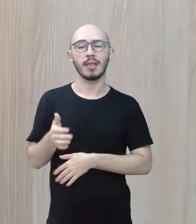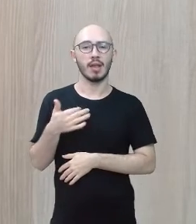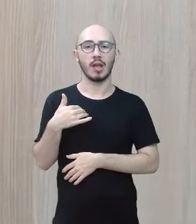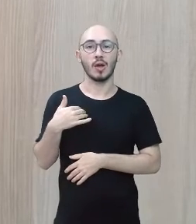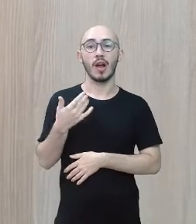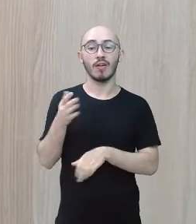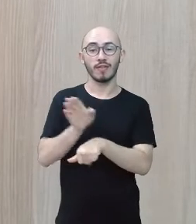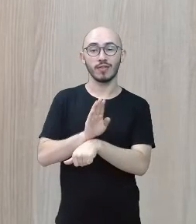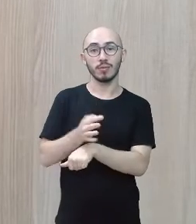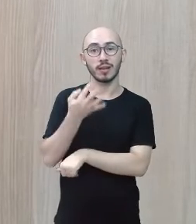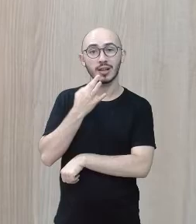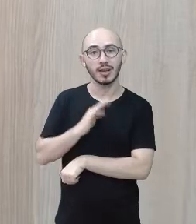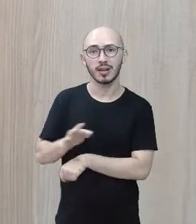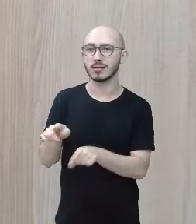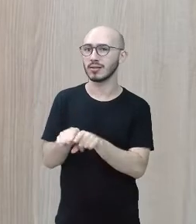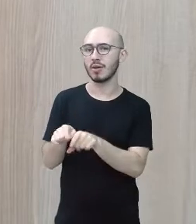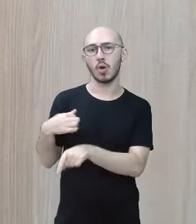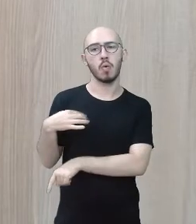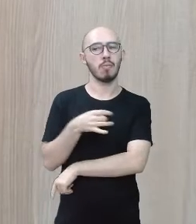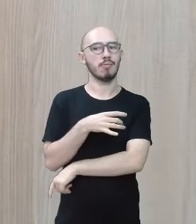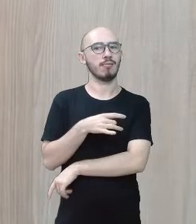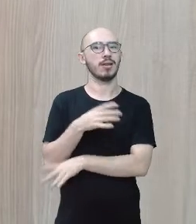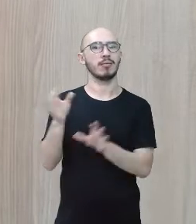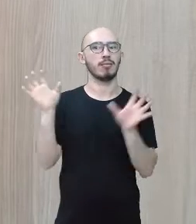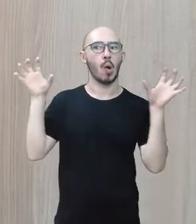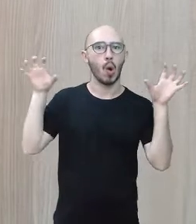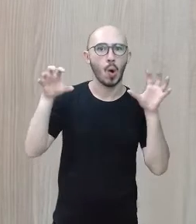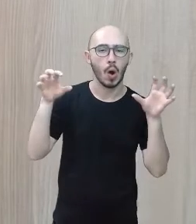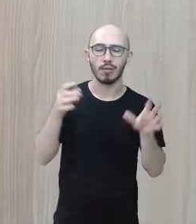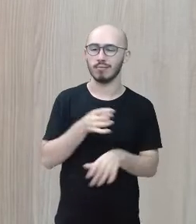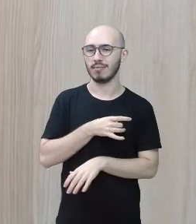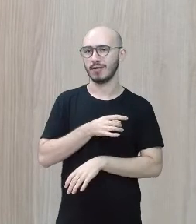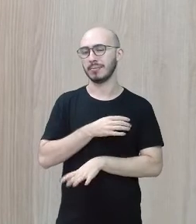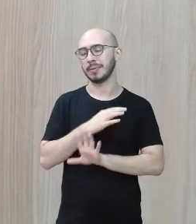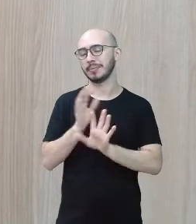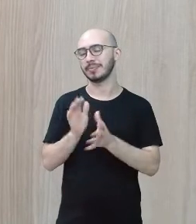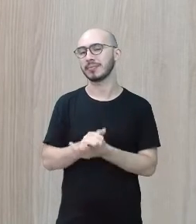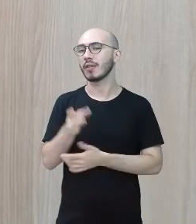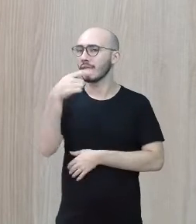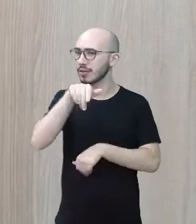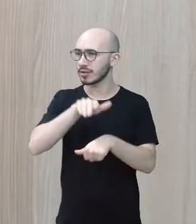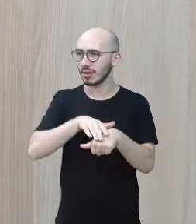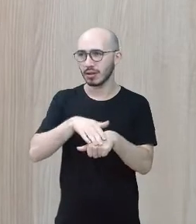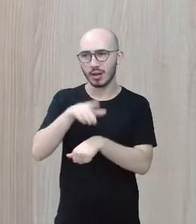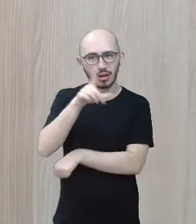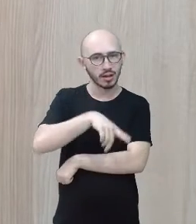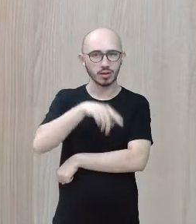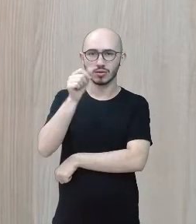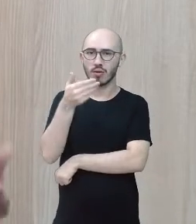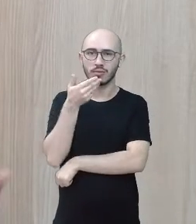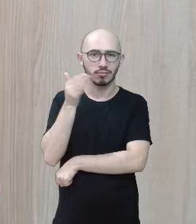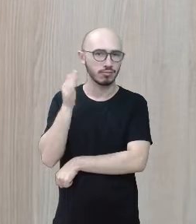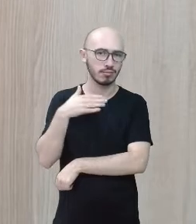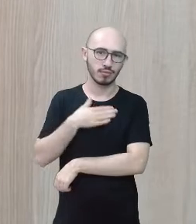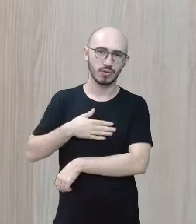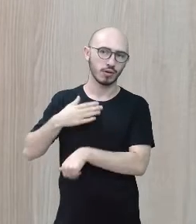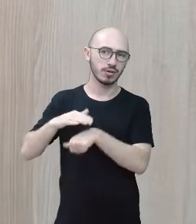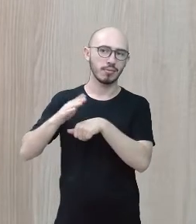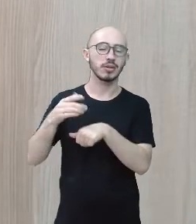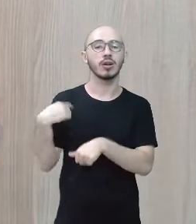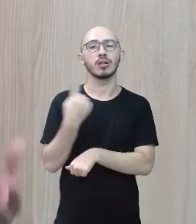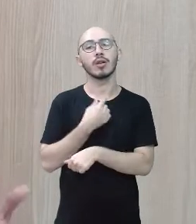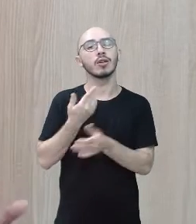fico com medo, eu morro de medo. Mas você escolhe aí a sua preferência. Então, tá vendo que a gente pode começar a